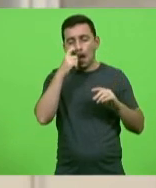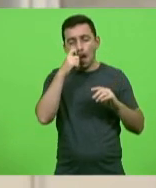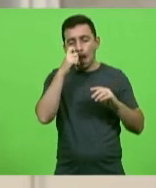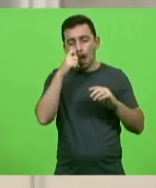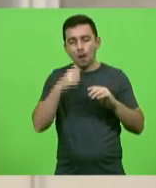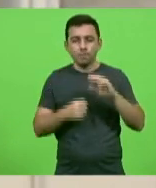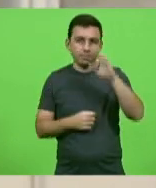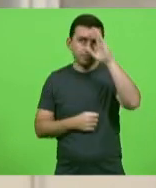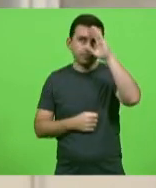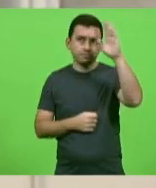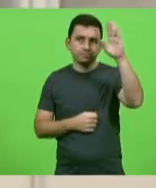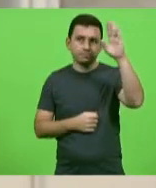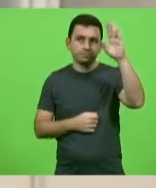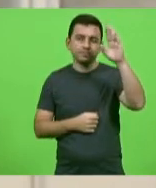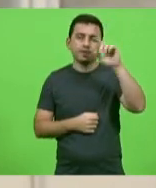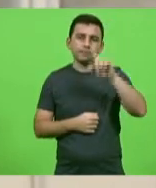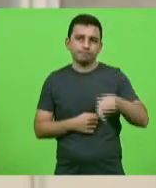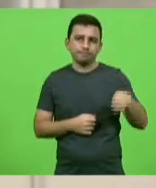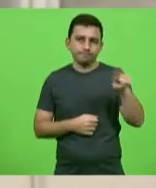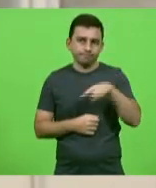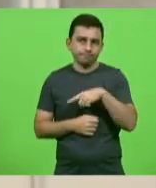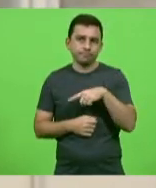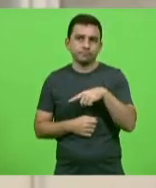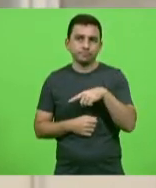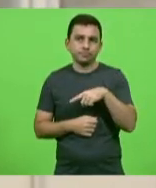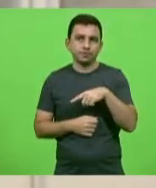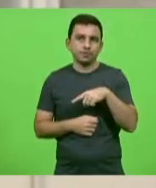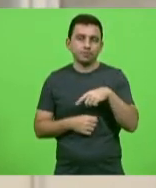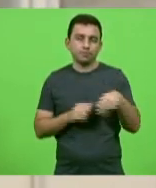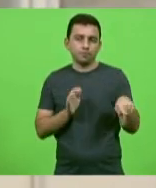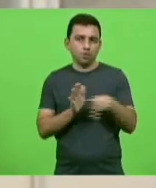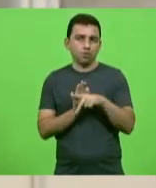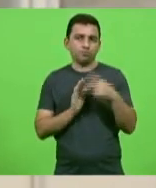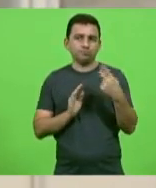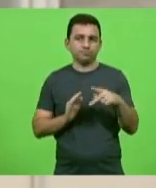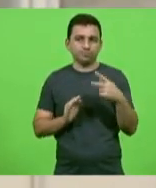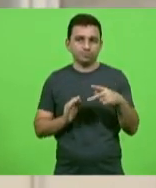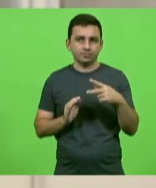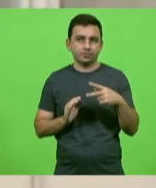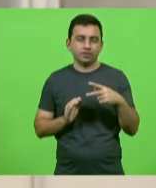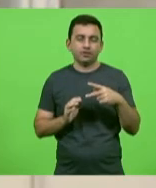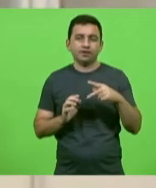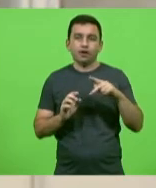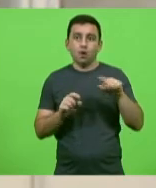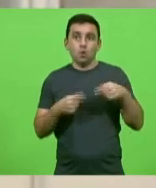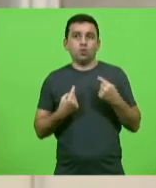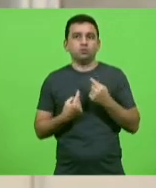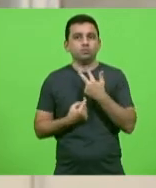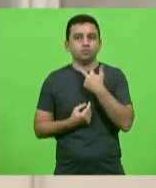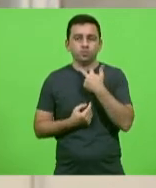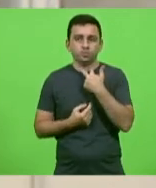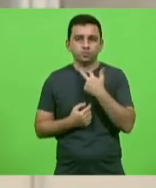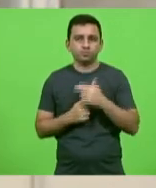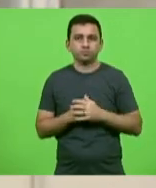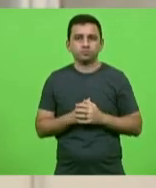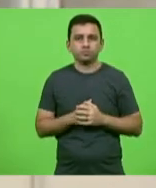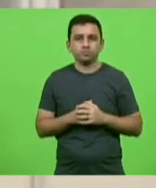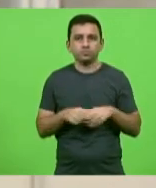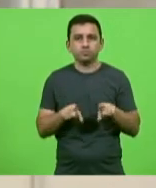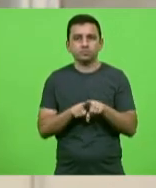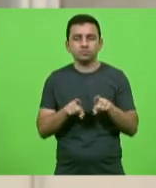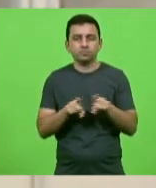da vedação a autoincriminação o que destacar ainda que as questões